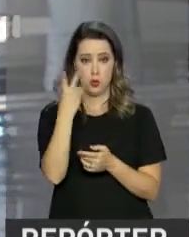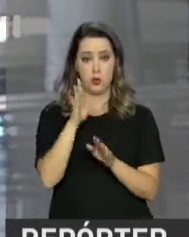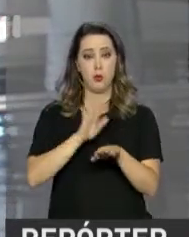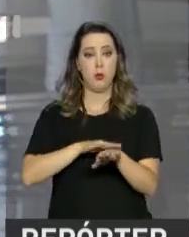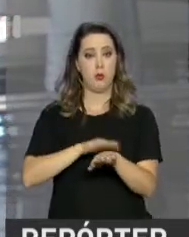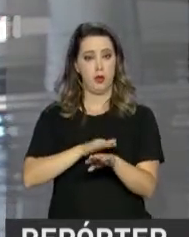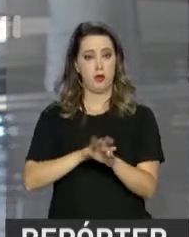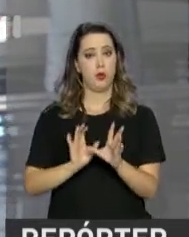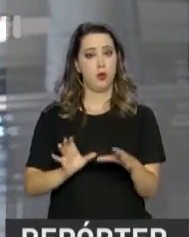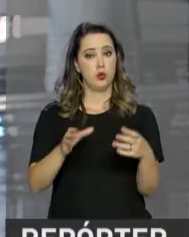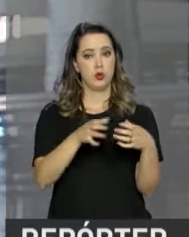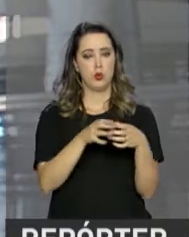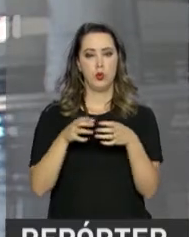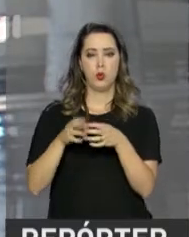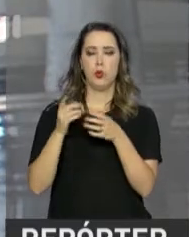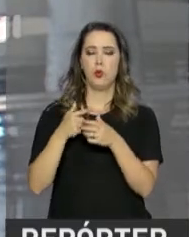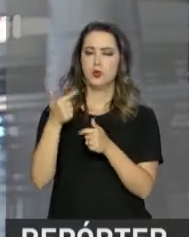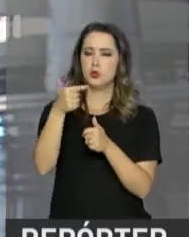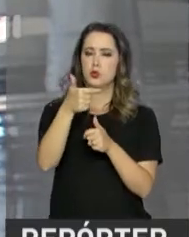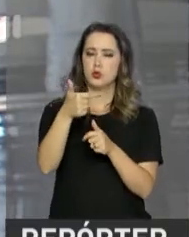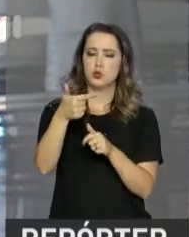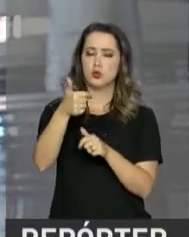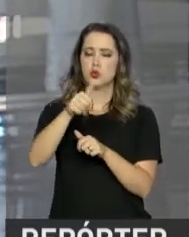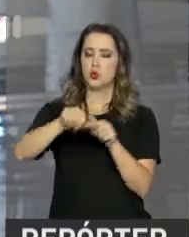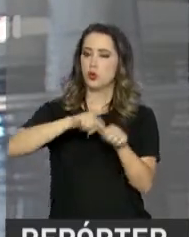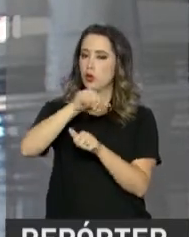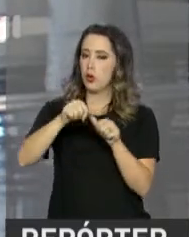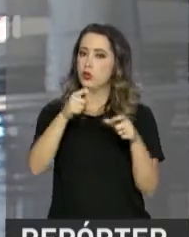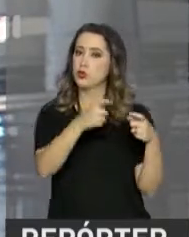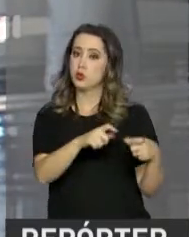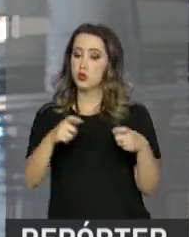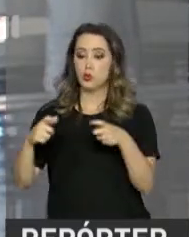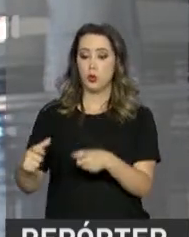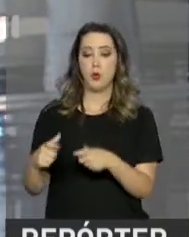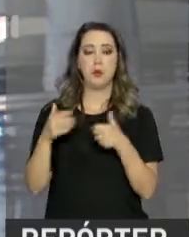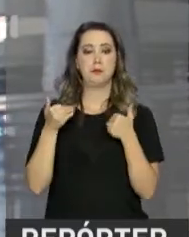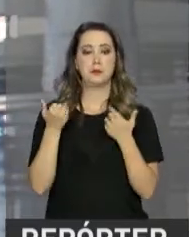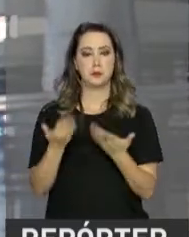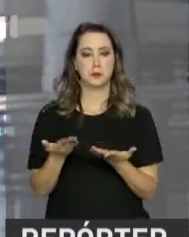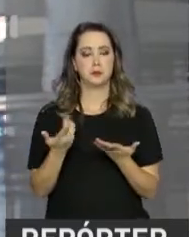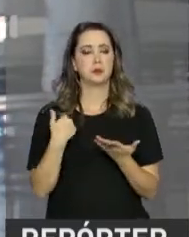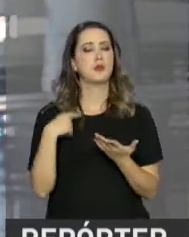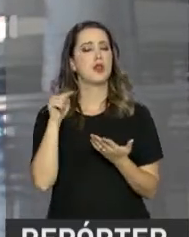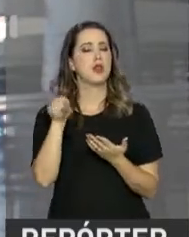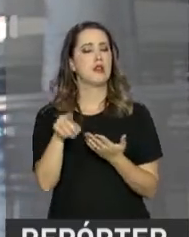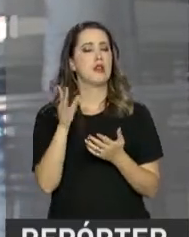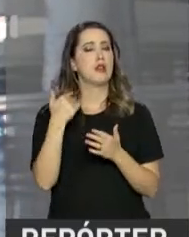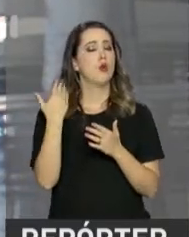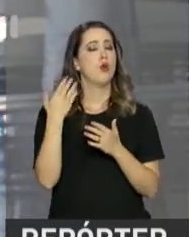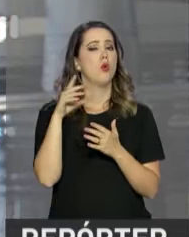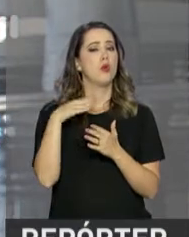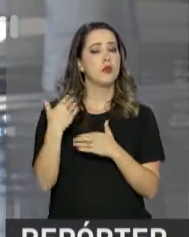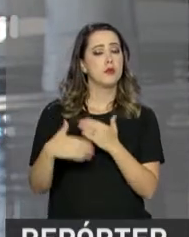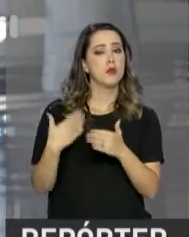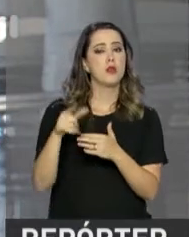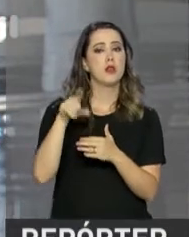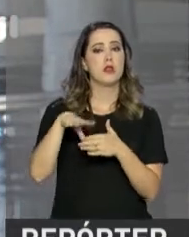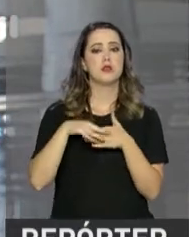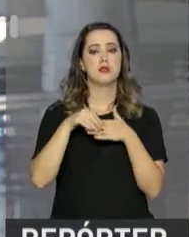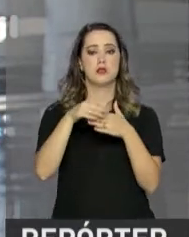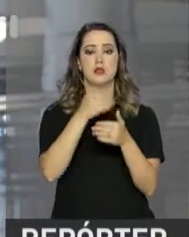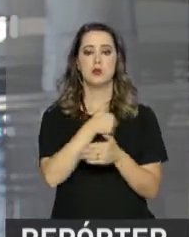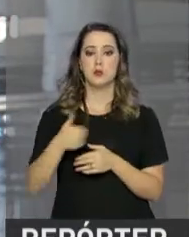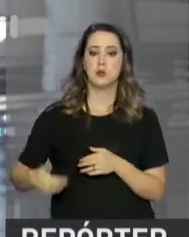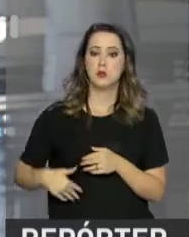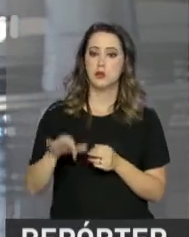de interiorização a gente lembra roberto é esse processo então de interiorização essa iniciativa é coordenada pelo